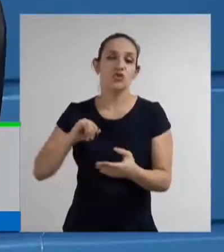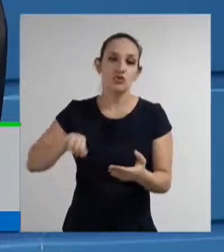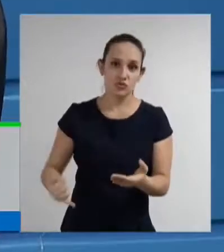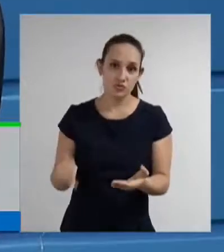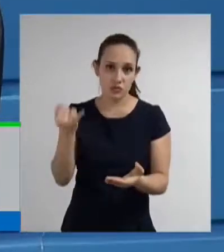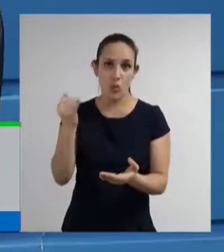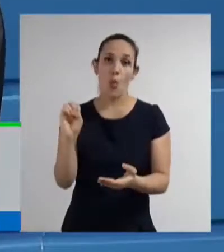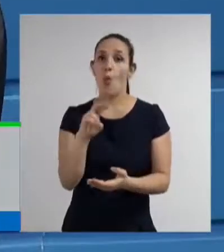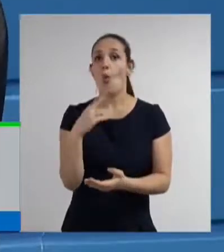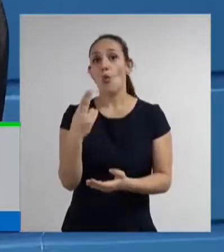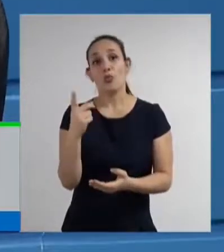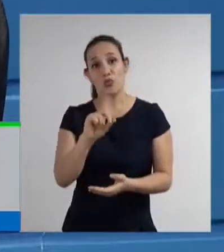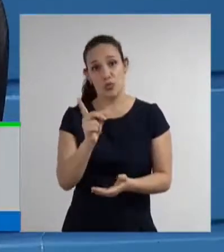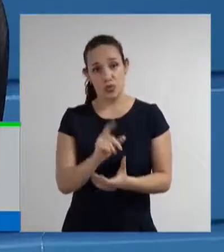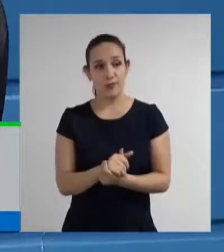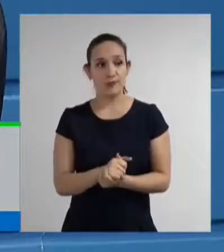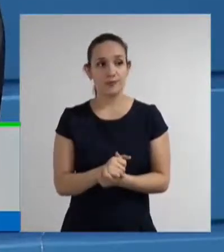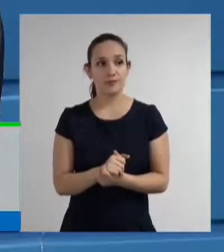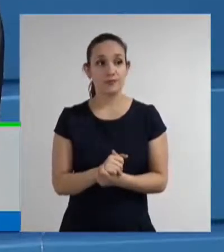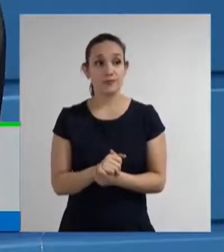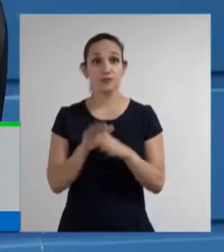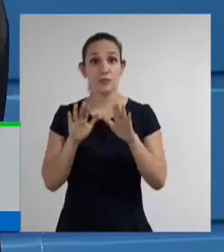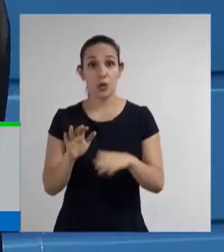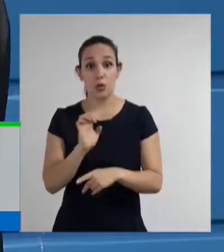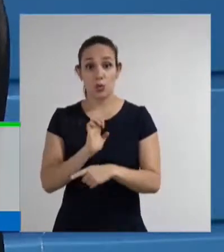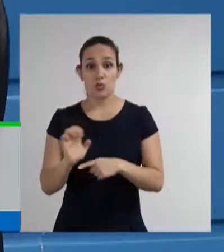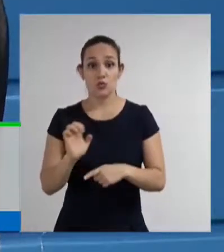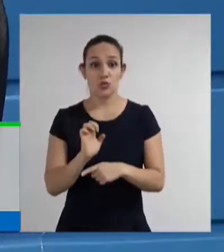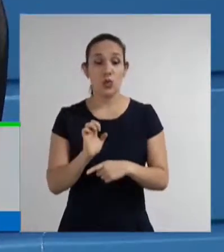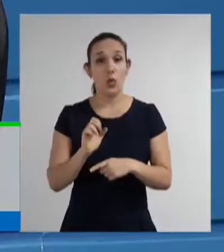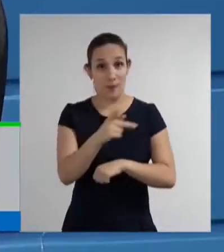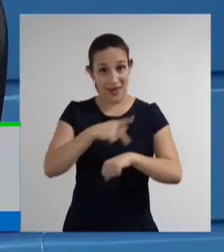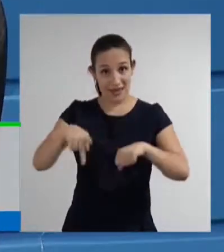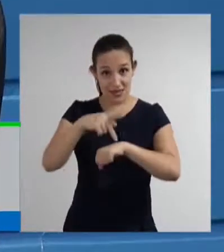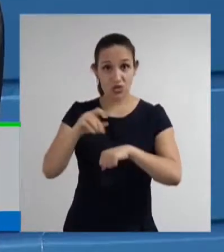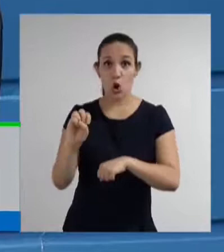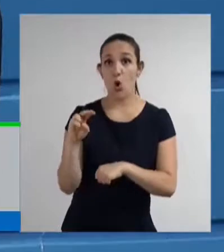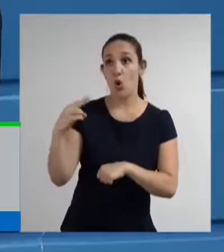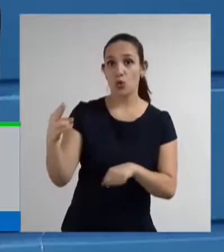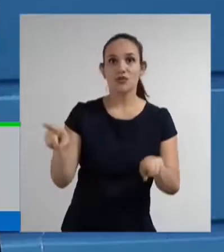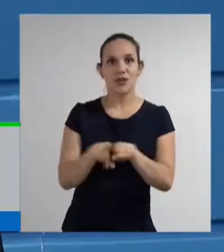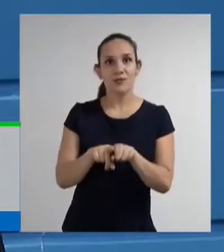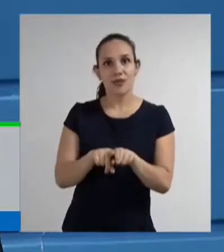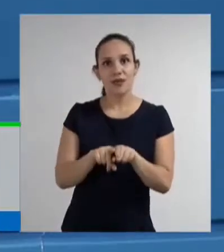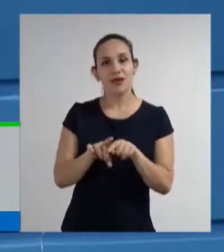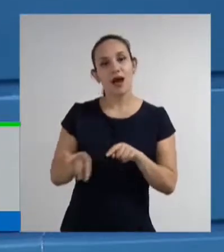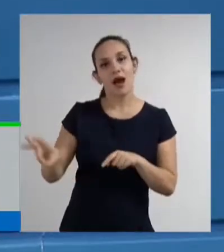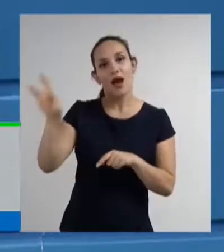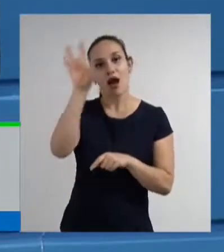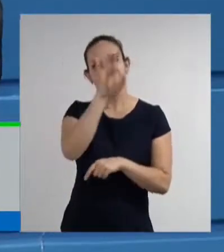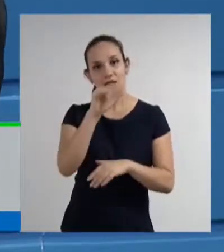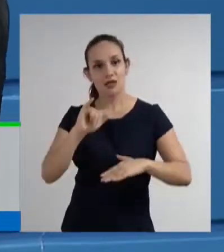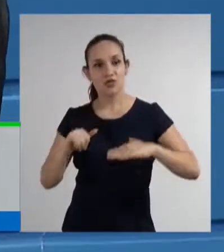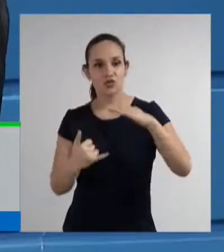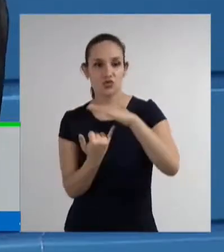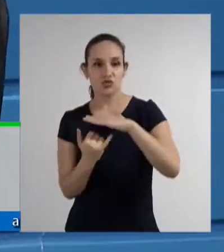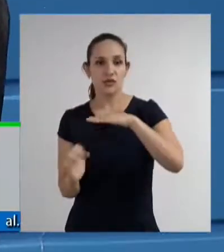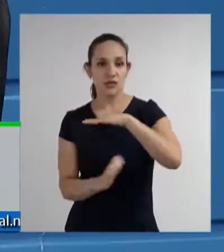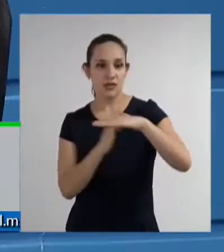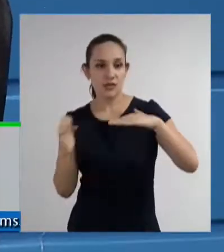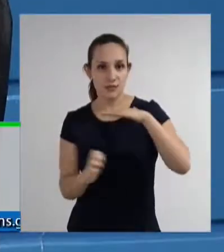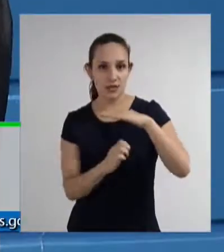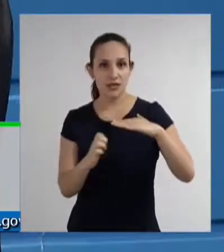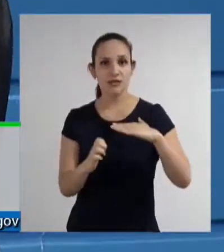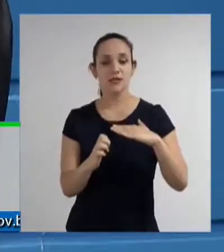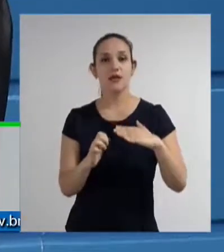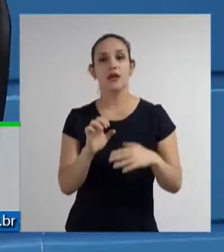tributários, nos quais o Estado ou suas autarquias, fundações ou empresas estatais